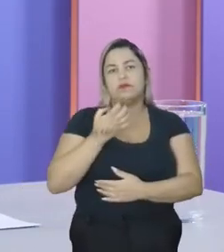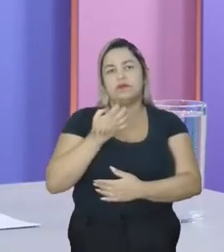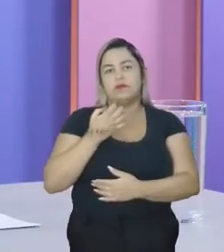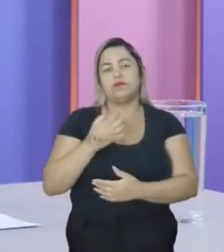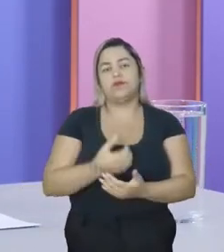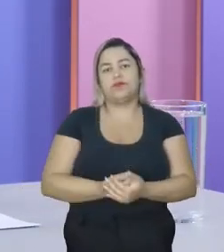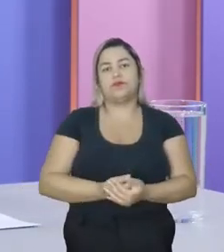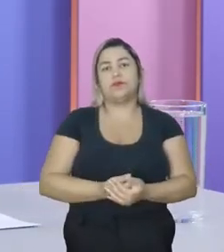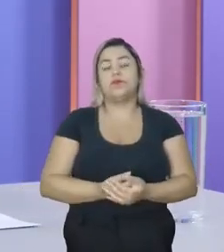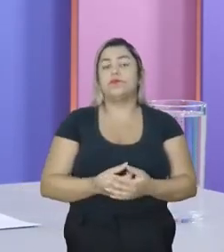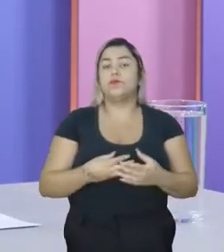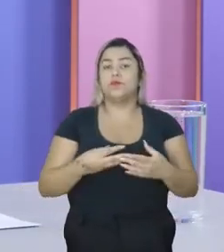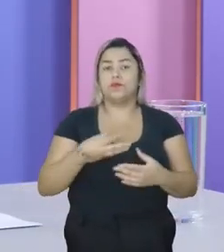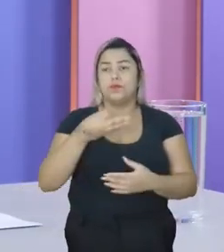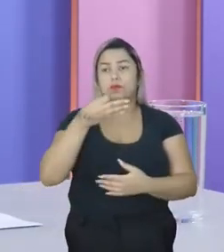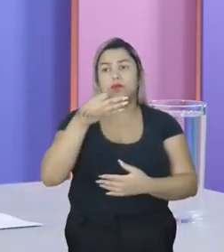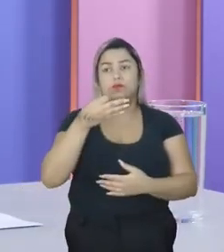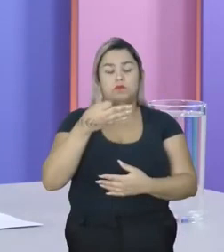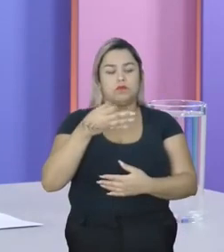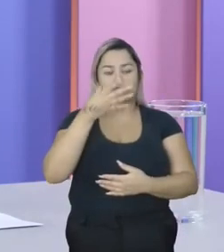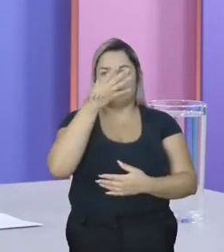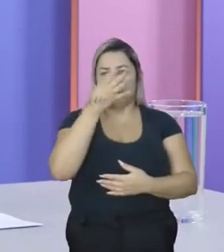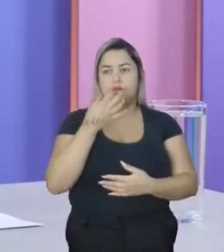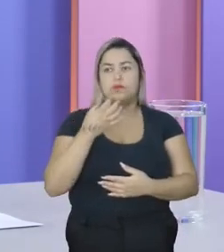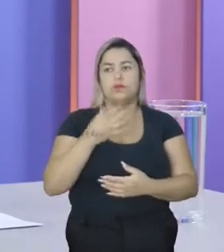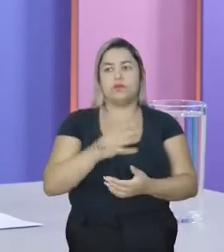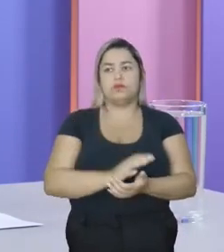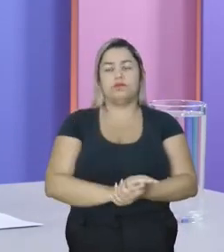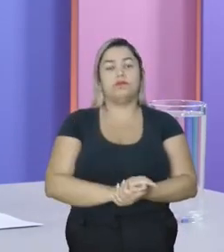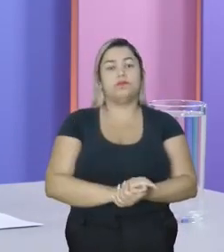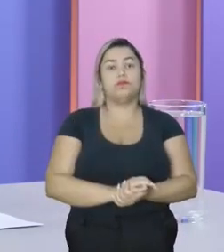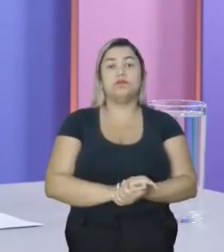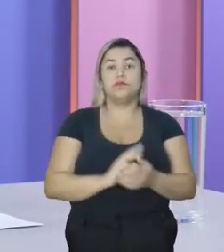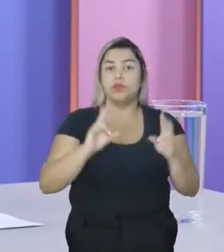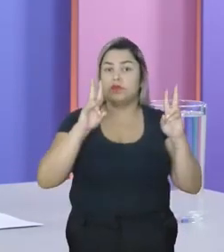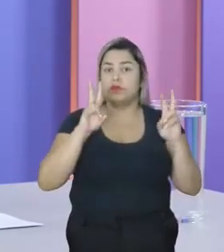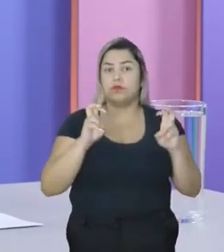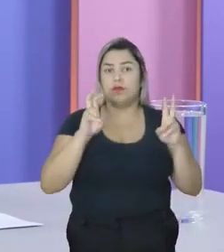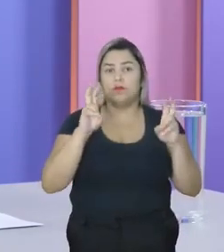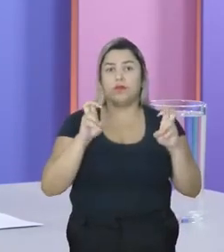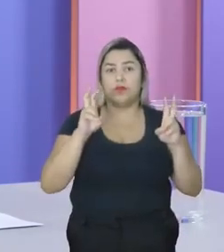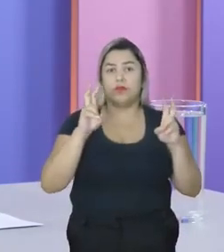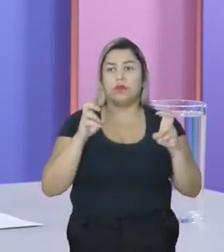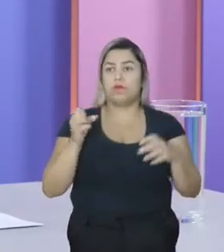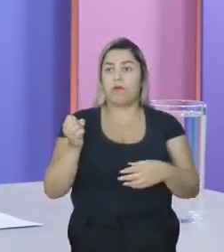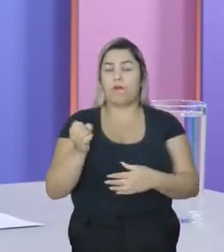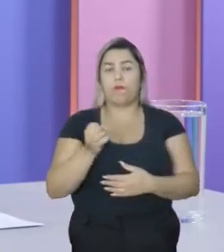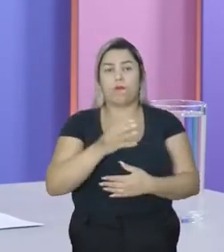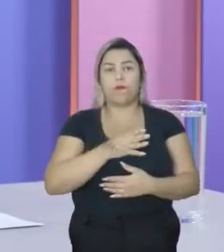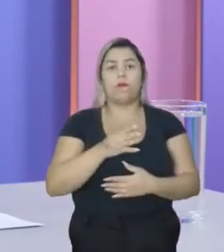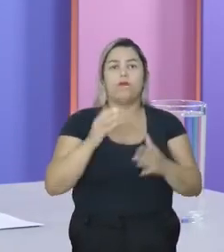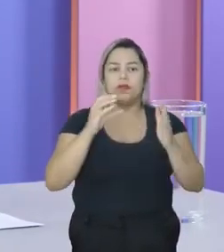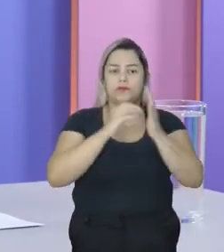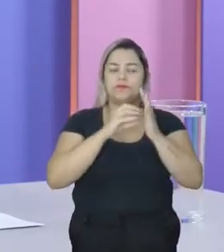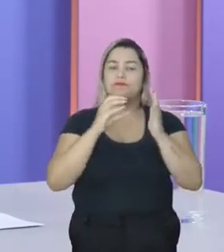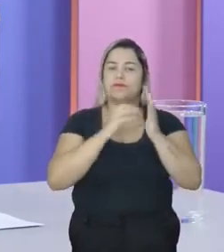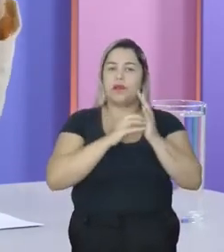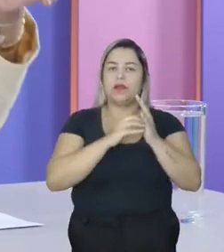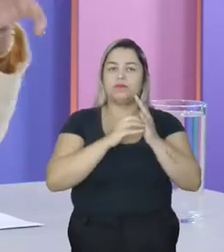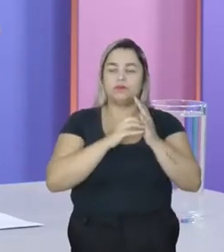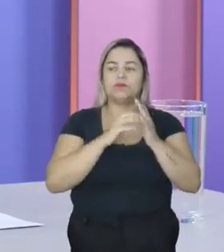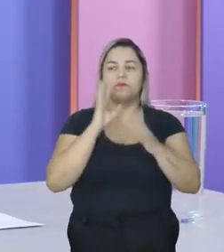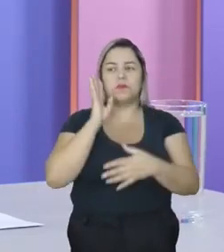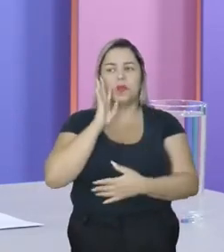né? Com muita seriedade, esse tema, criando um novo marco legal